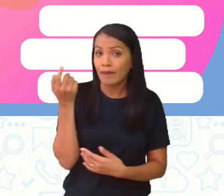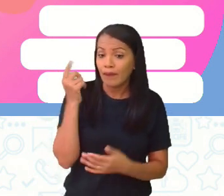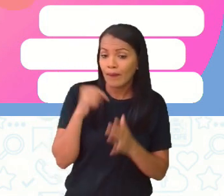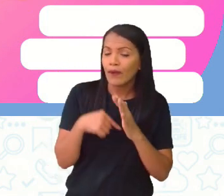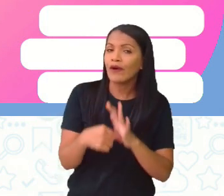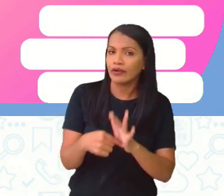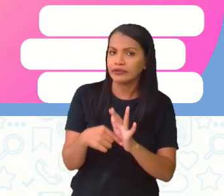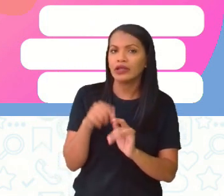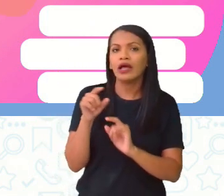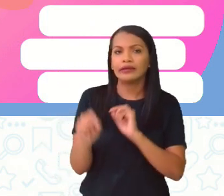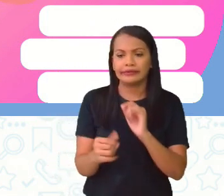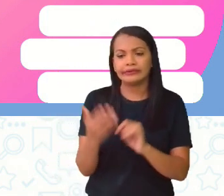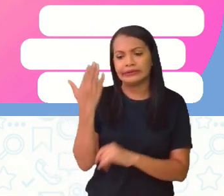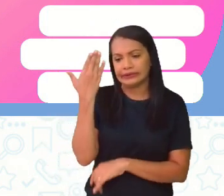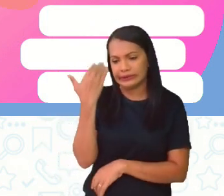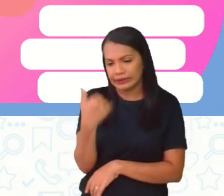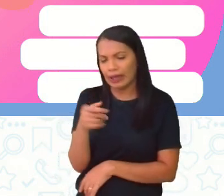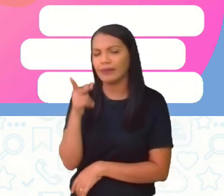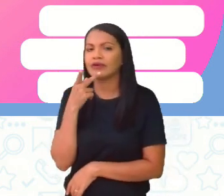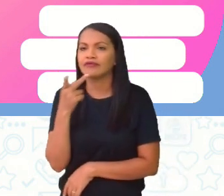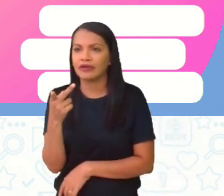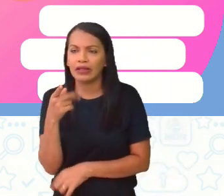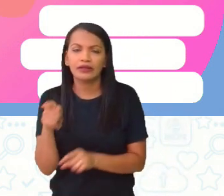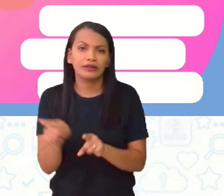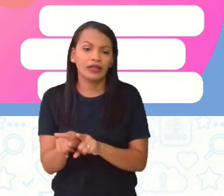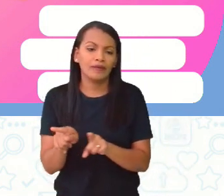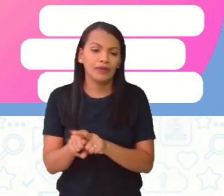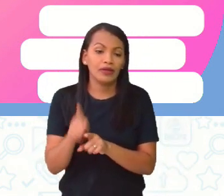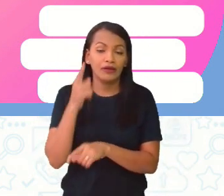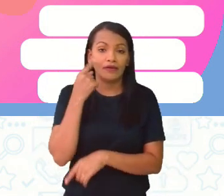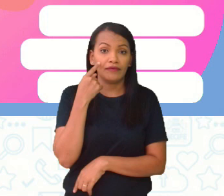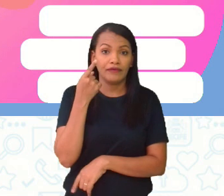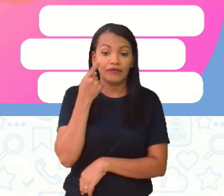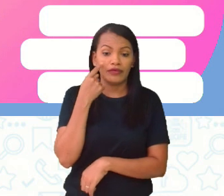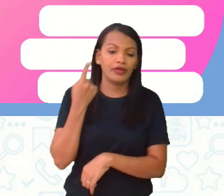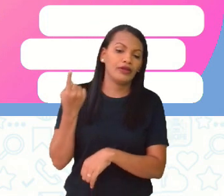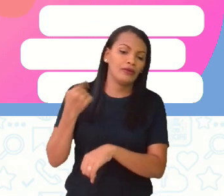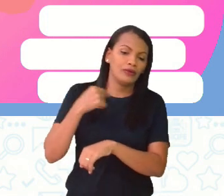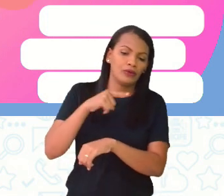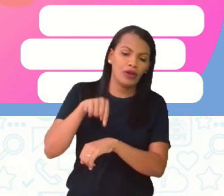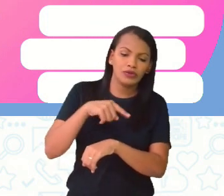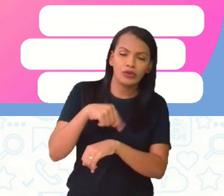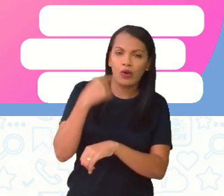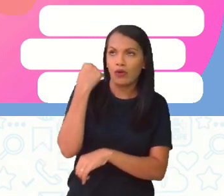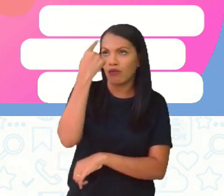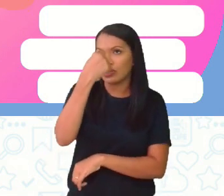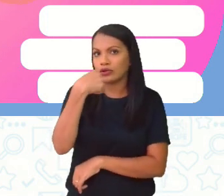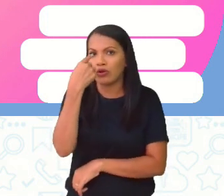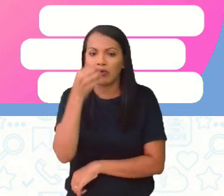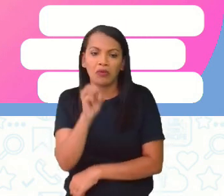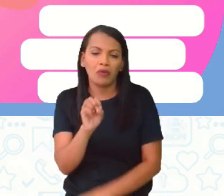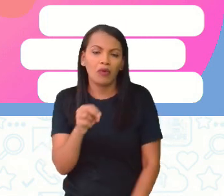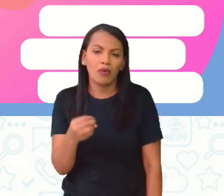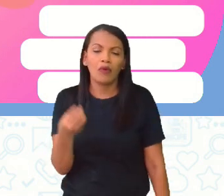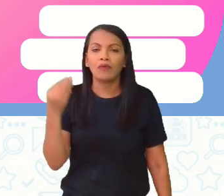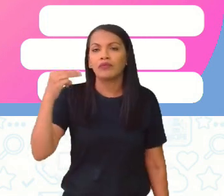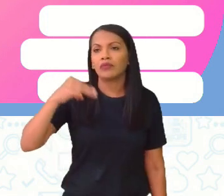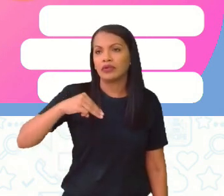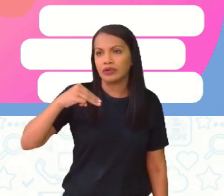estar atento ao tempo previsto para a sua apresentação, não esquecendo que sua fala deverá